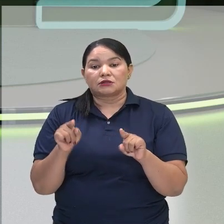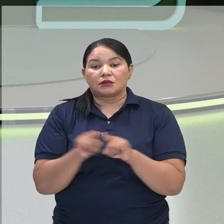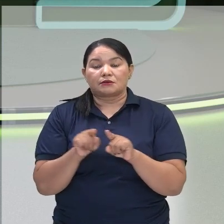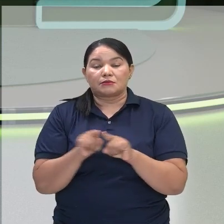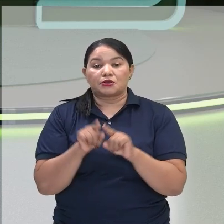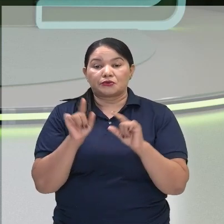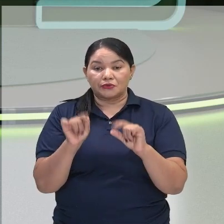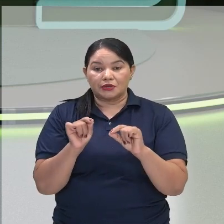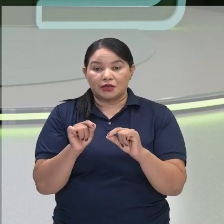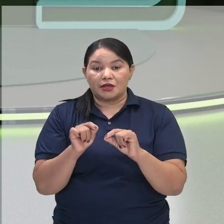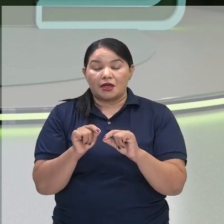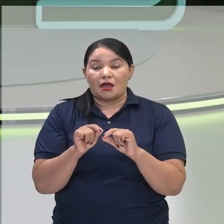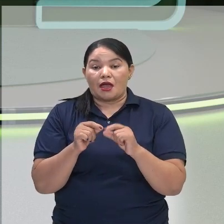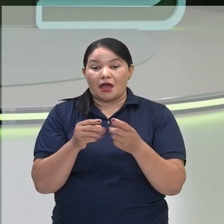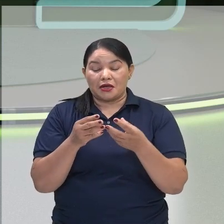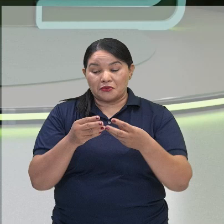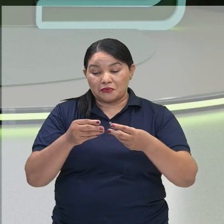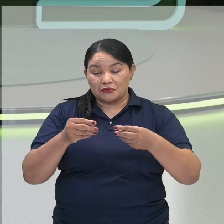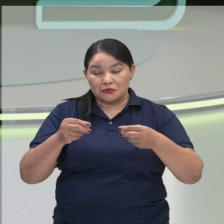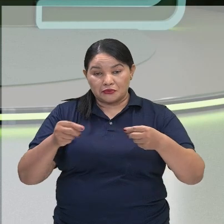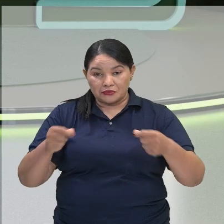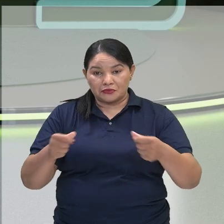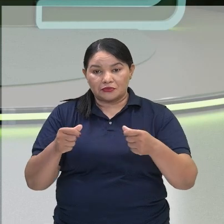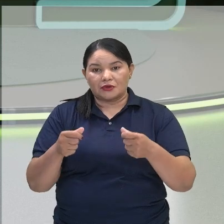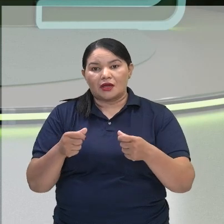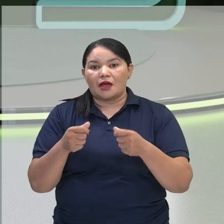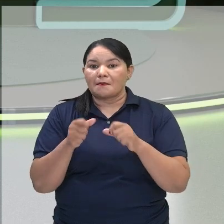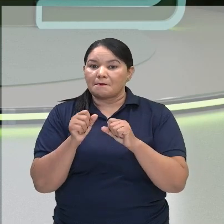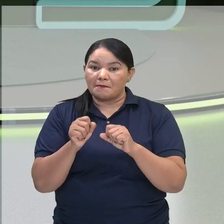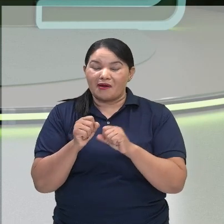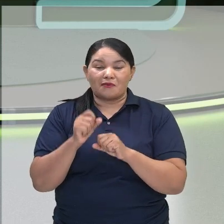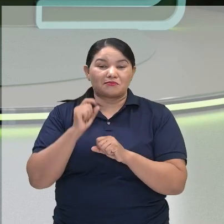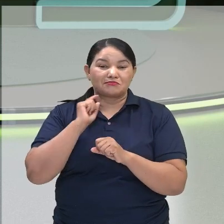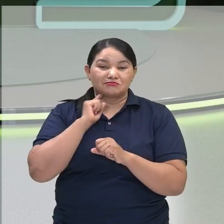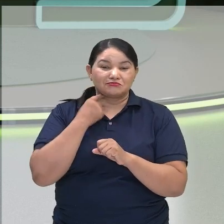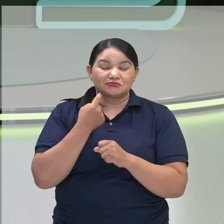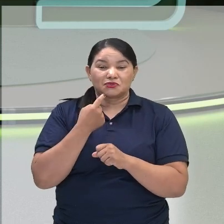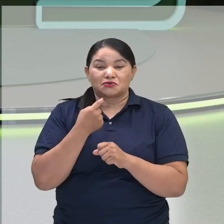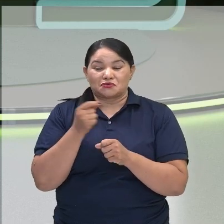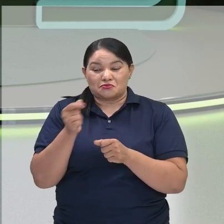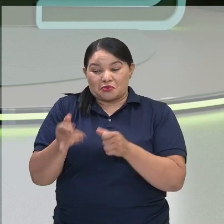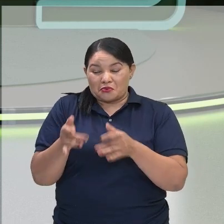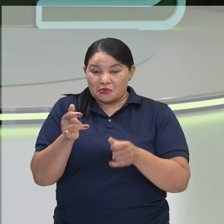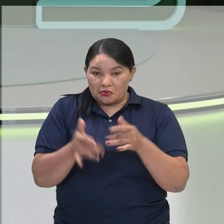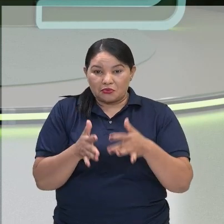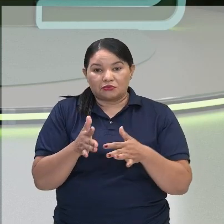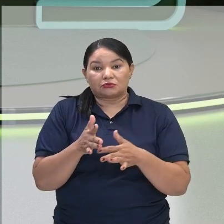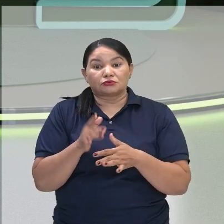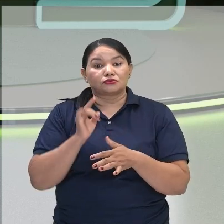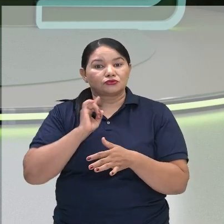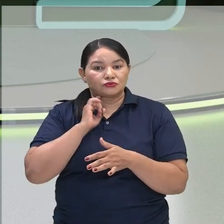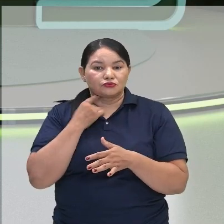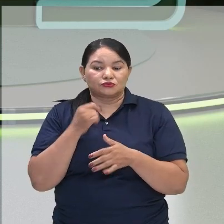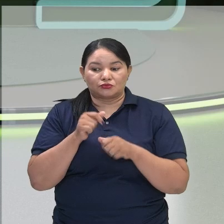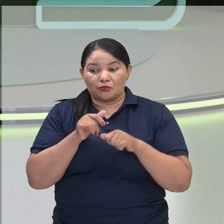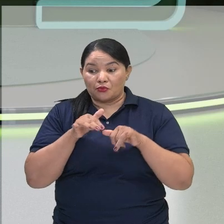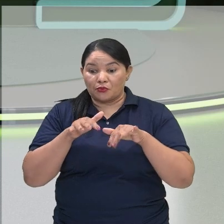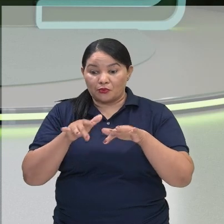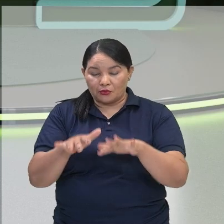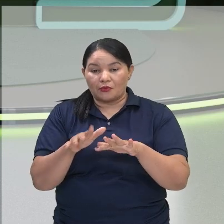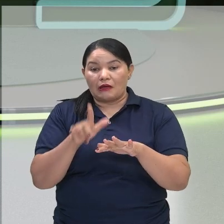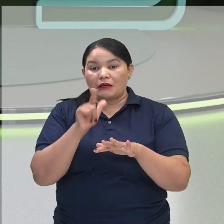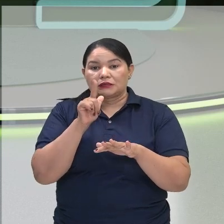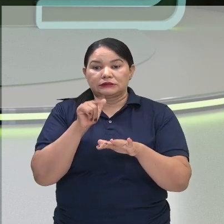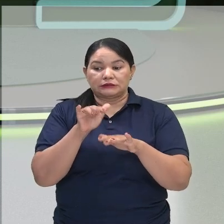decomposição da matéria orgânica, trazendo poluição, né, trazendo ali poluição mesmo para o rio e para tudo que está